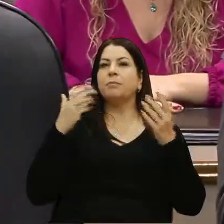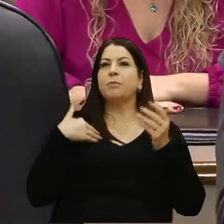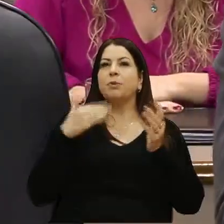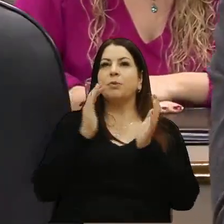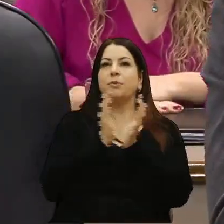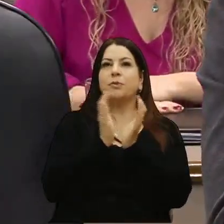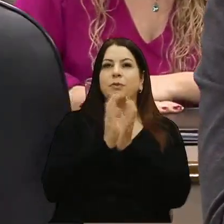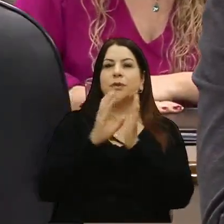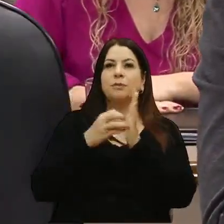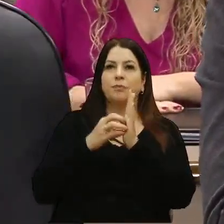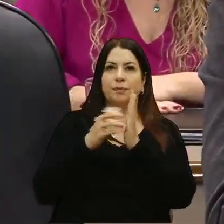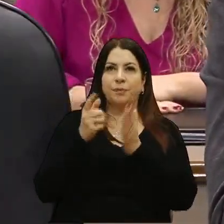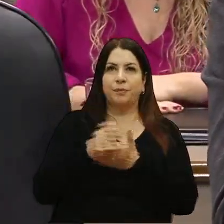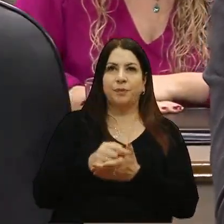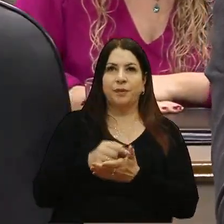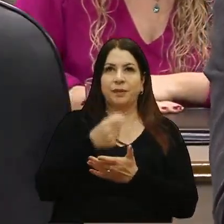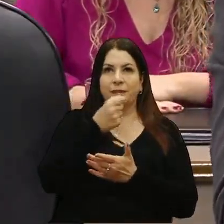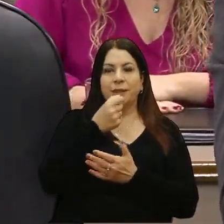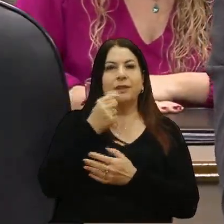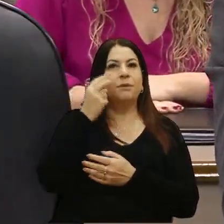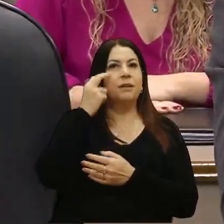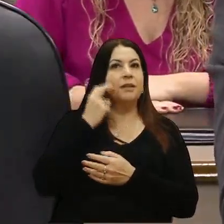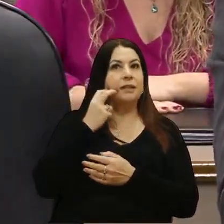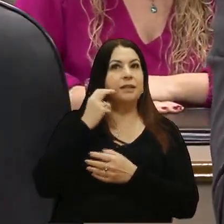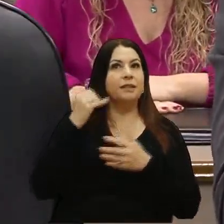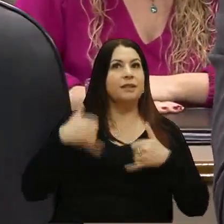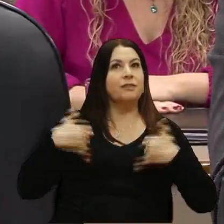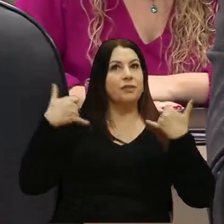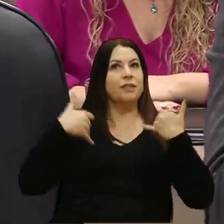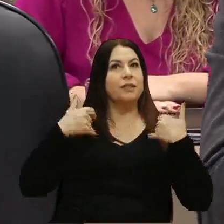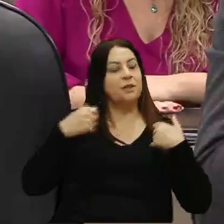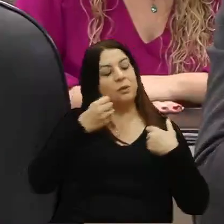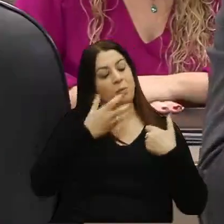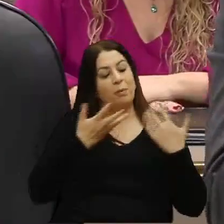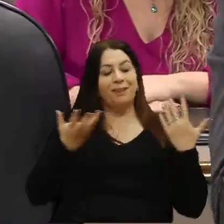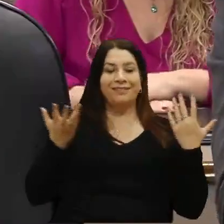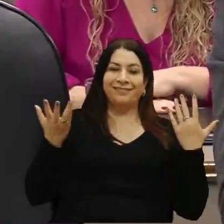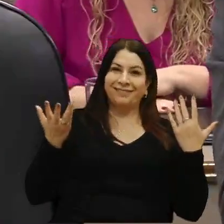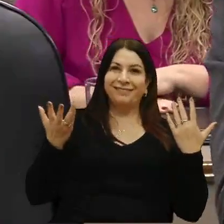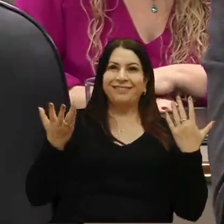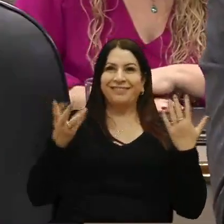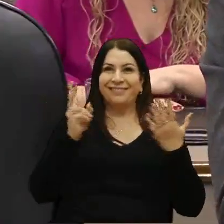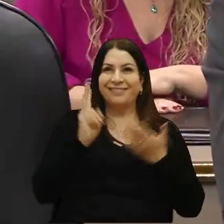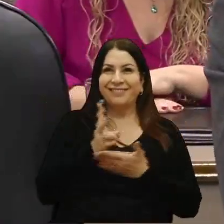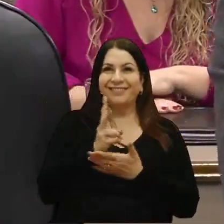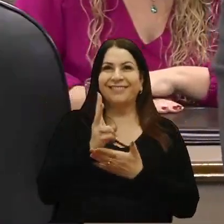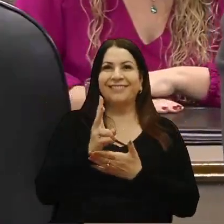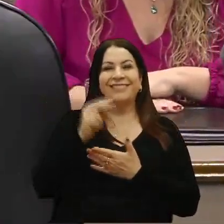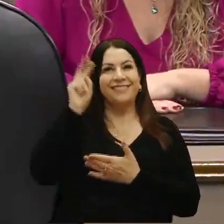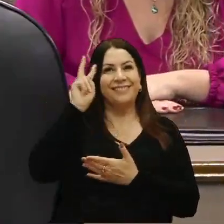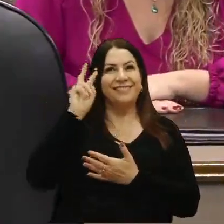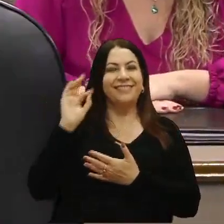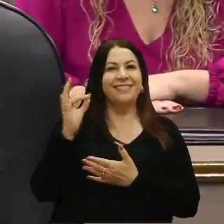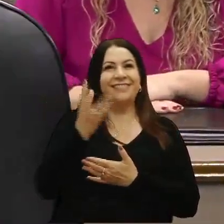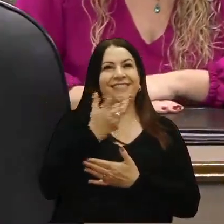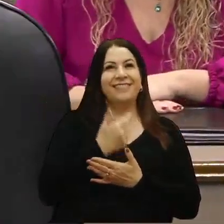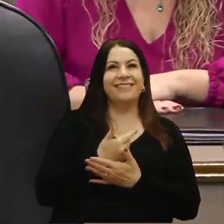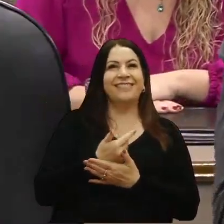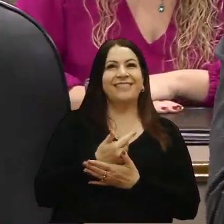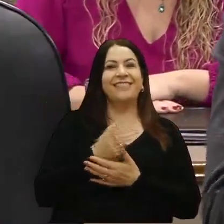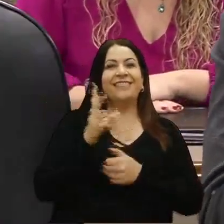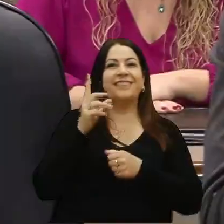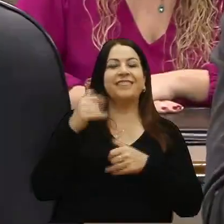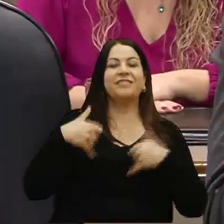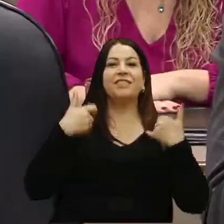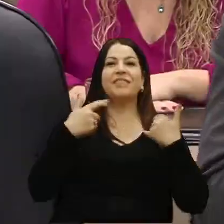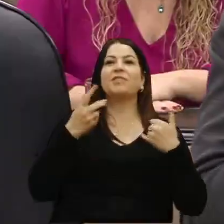de bancada, o Daniel Santos, que estava de aniversário, e eu, como um bom, sempre lembrando dos aniversariantes do dia,